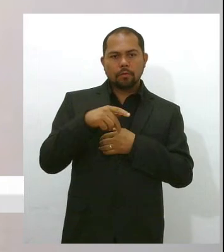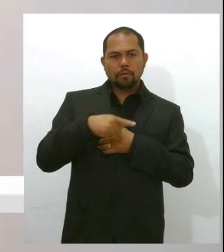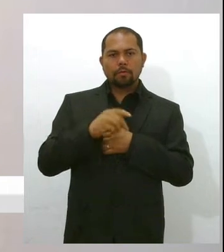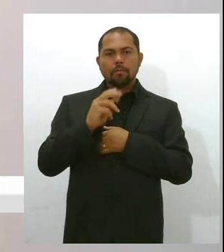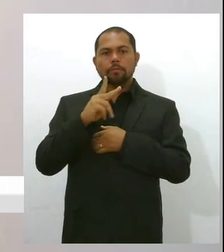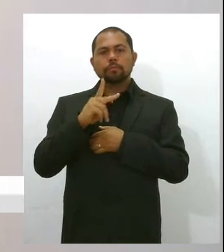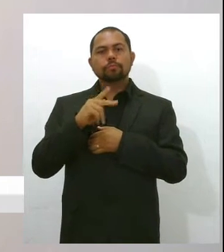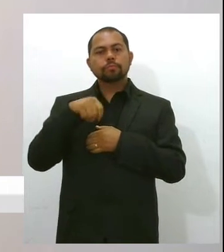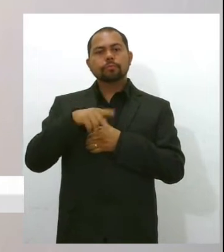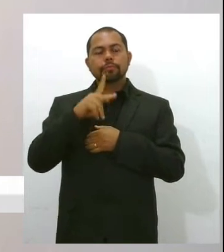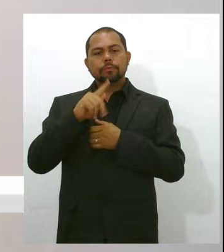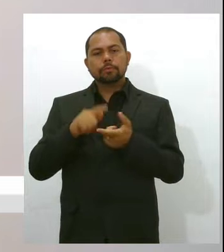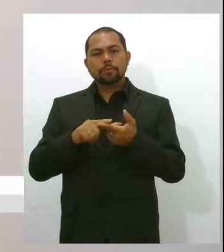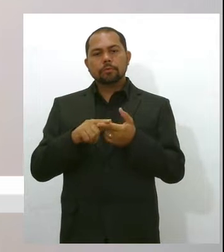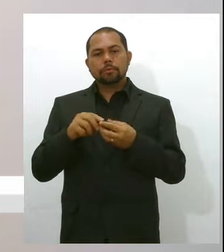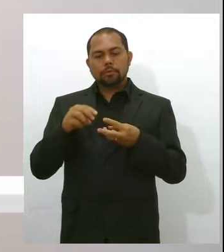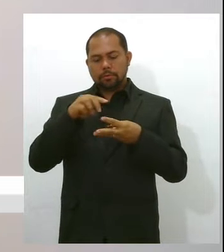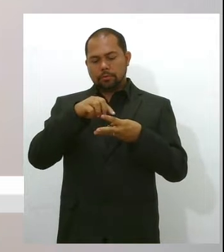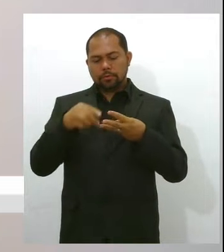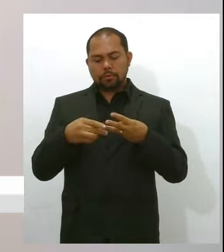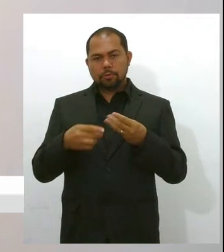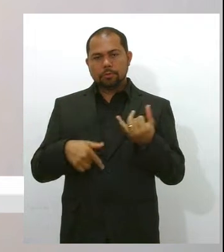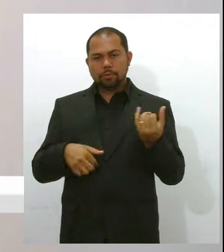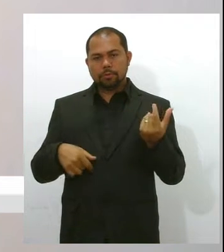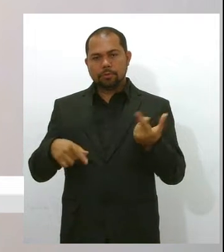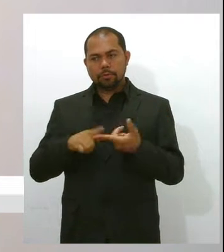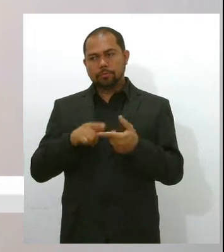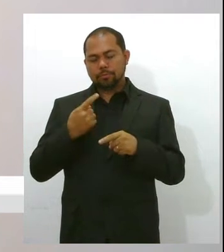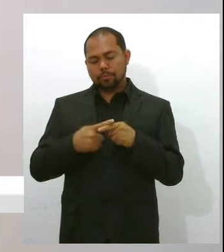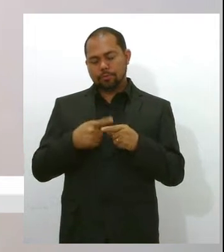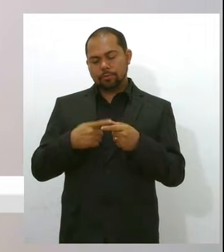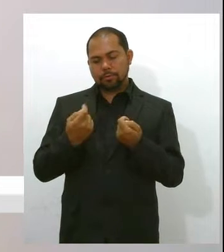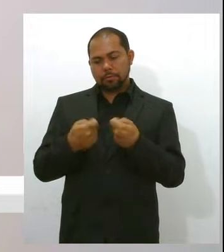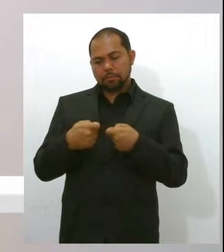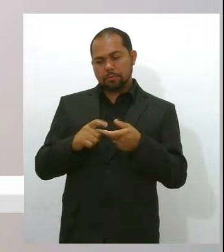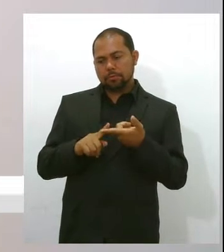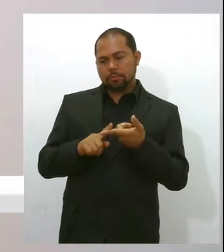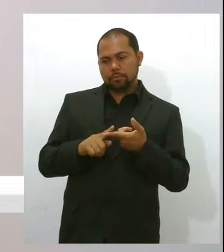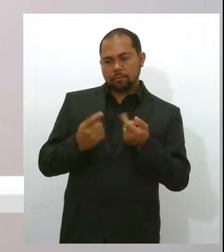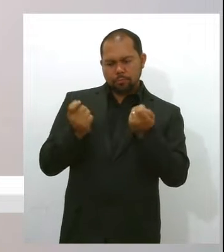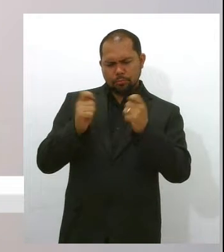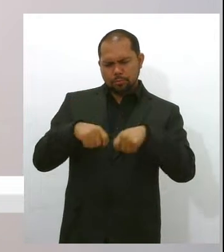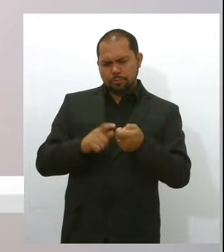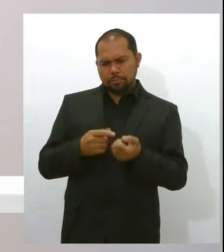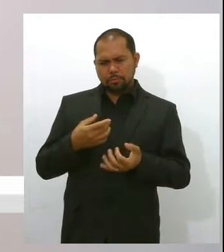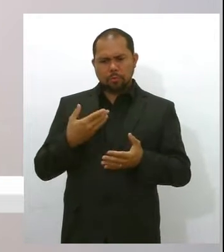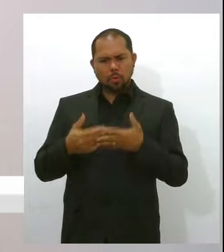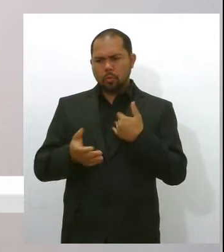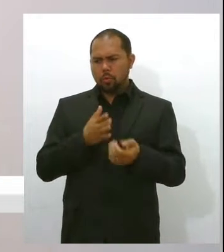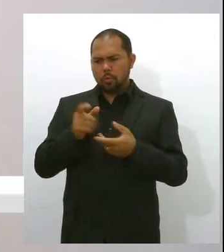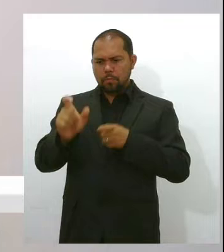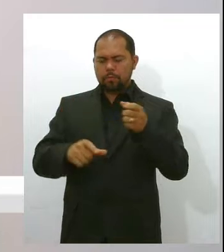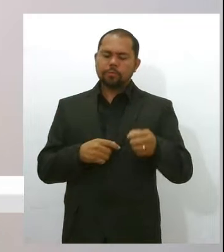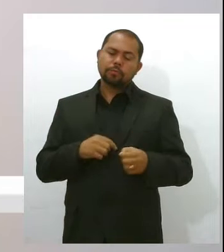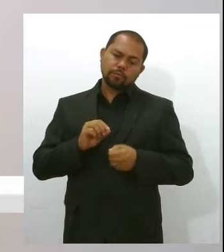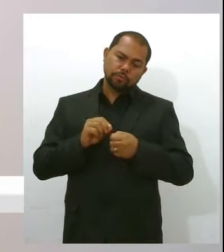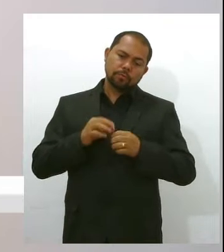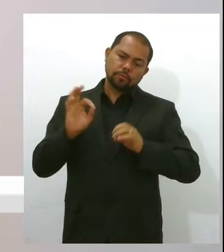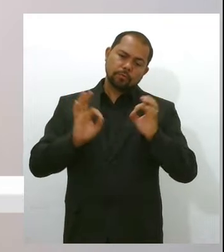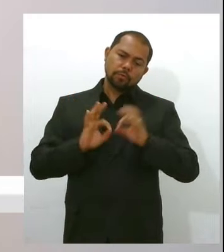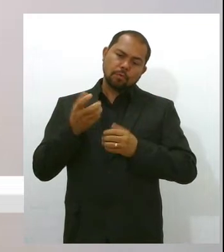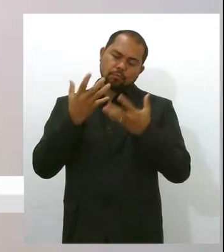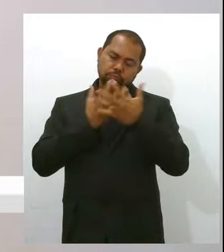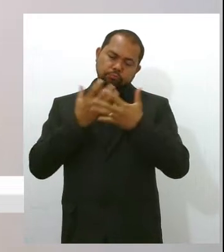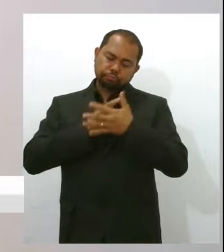é porque também possibilita, né, que qualquer pessoa faça música ou organize suas coisas e tal. Então, também